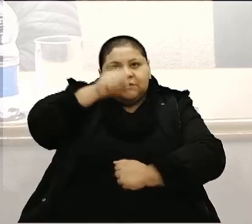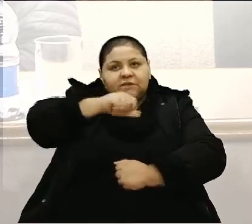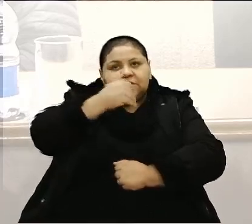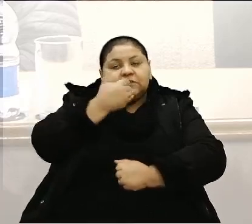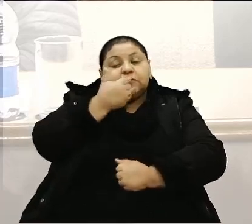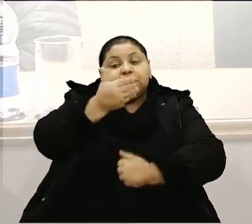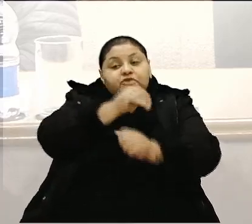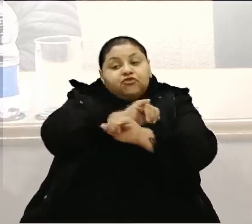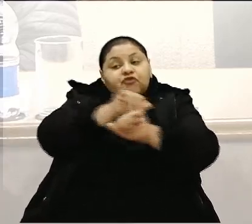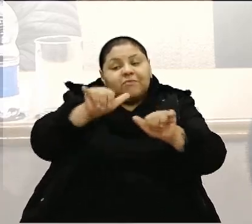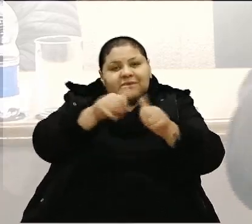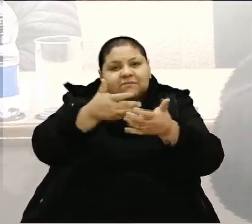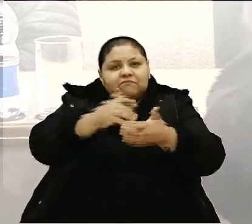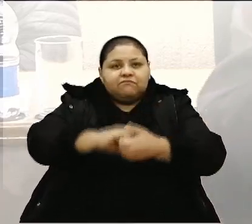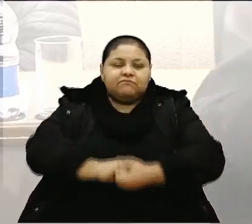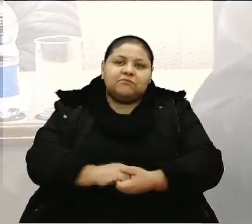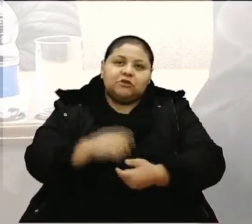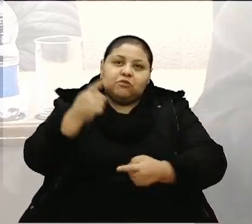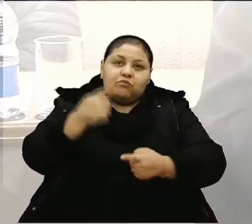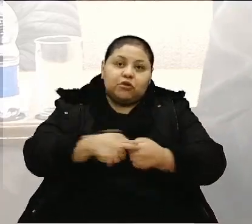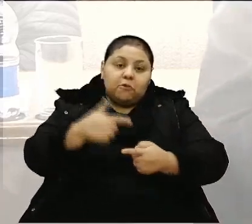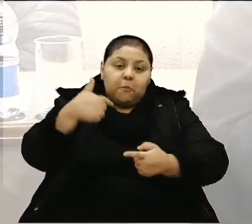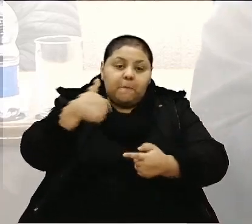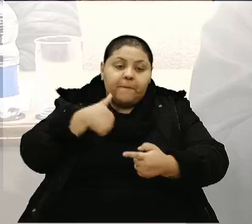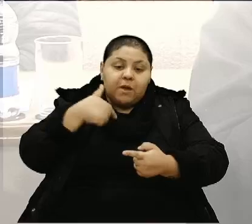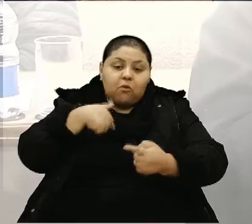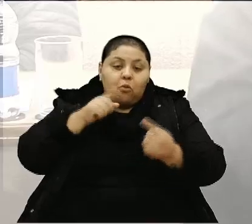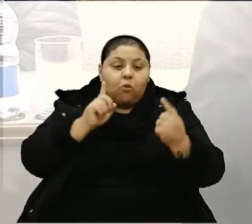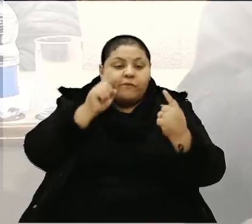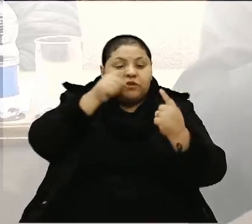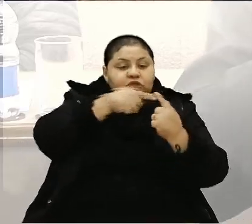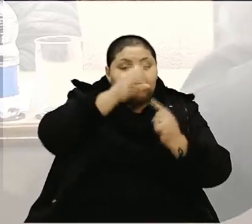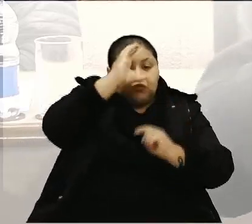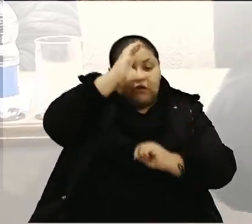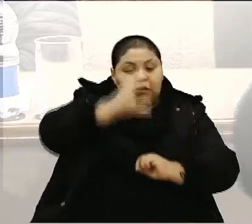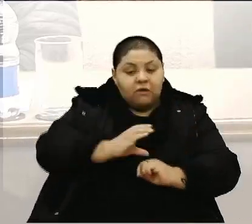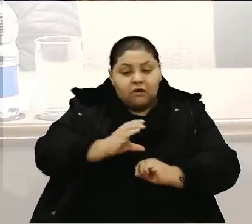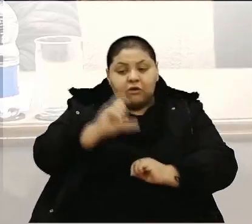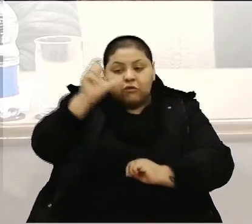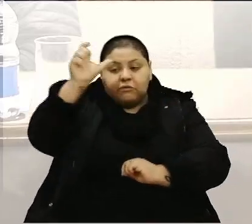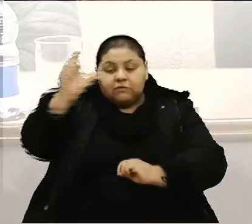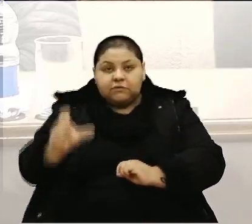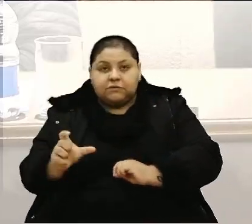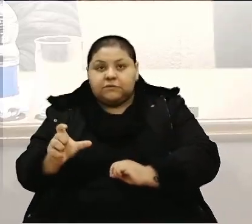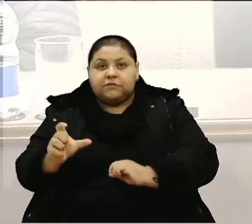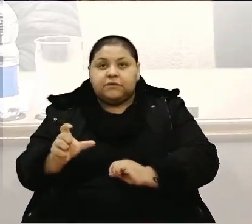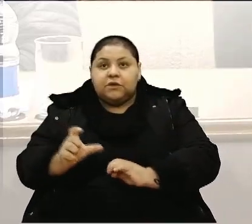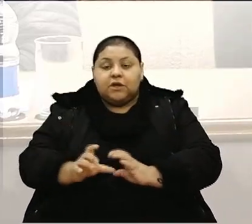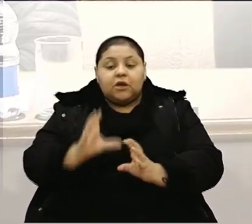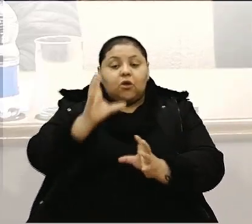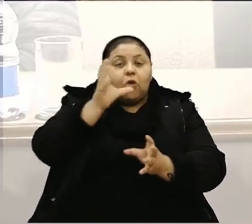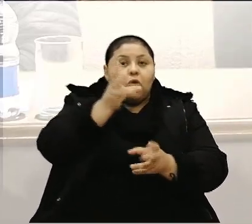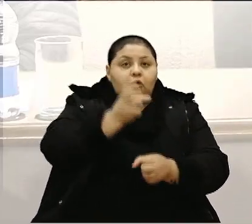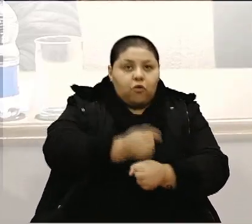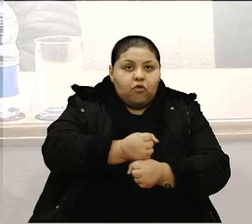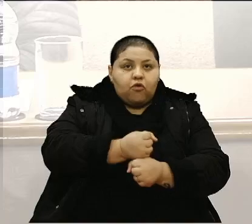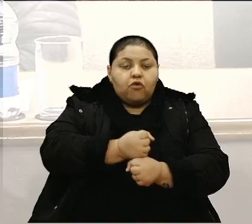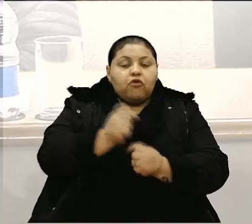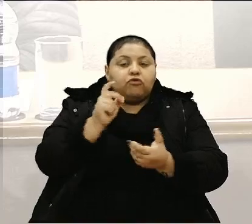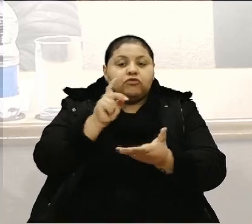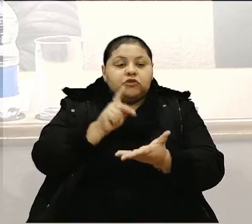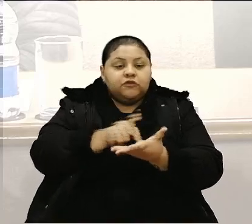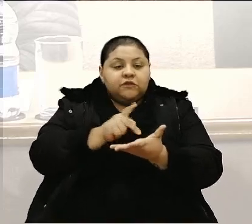de informações, porque o meu objetivo como cidadão e como ser humano é que o animal realmente